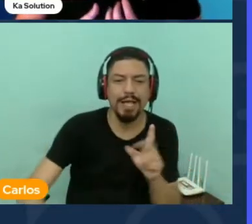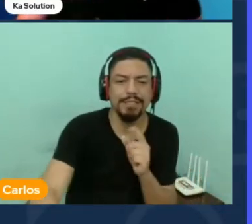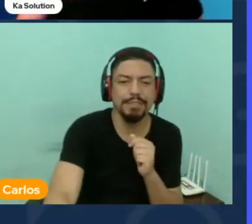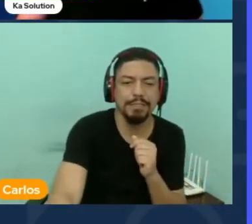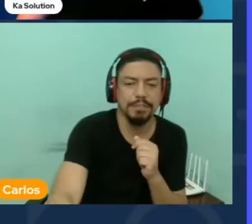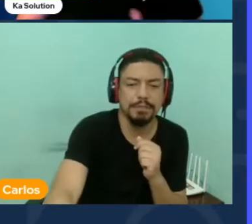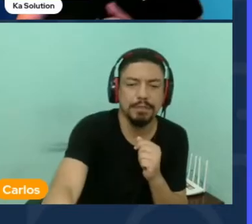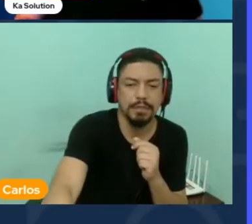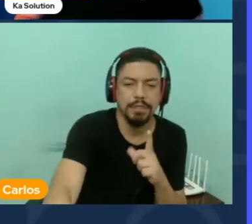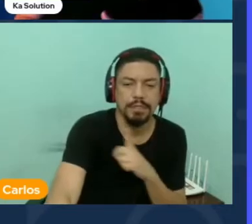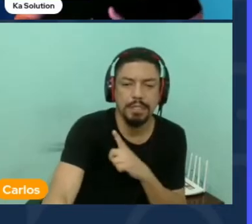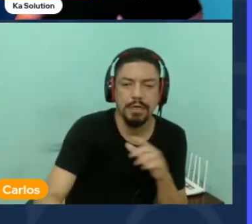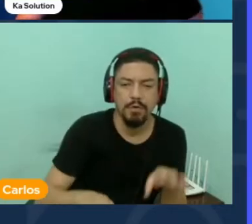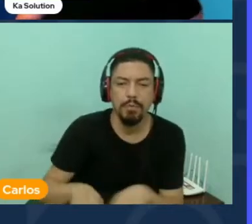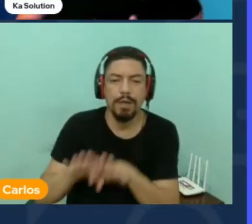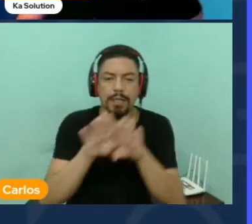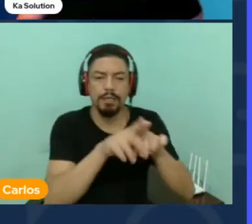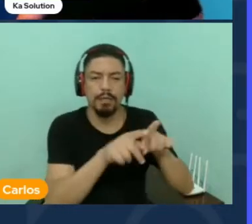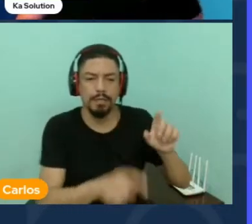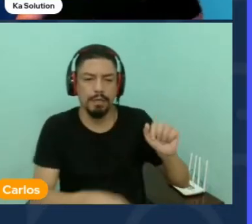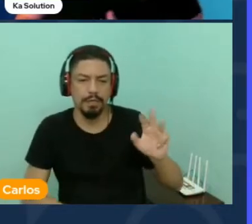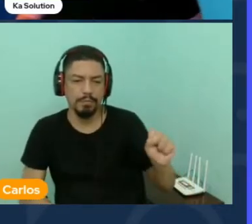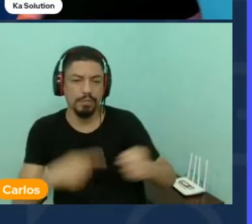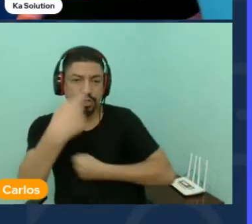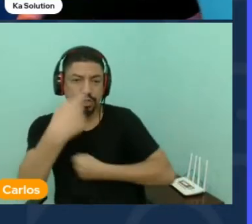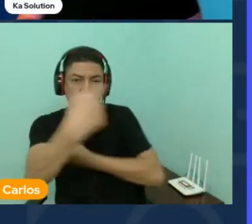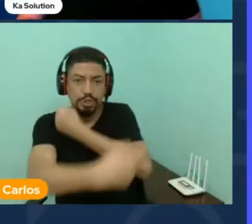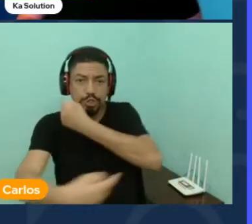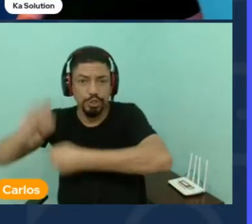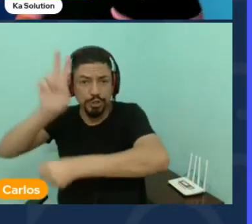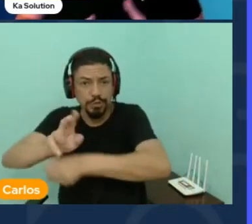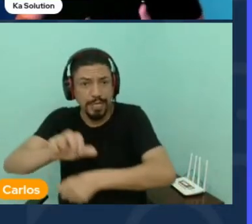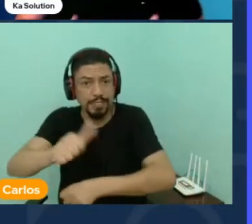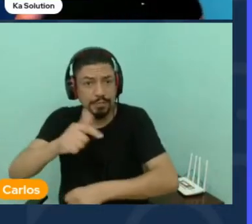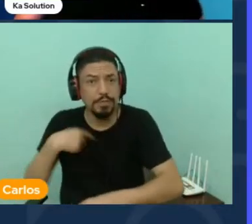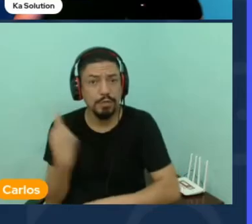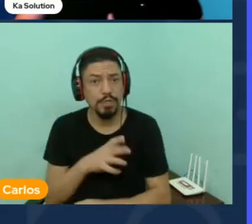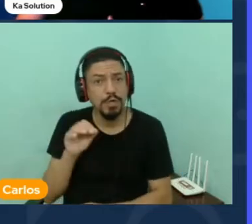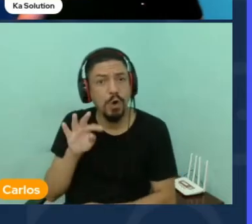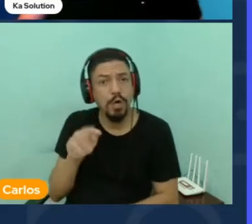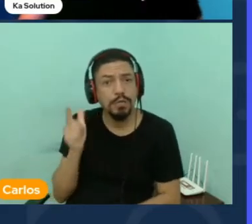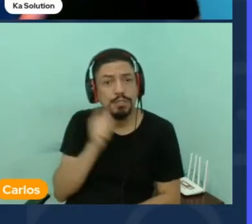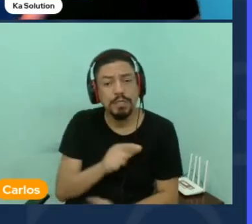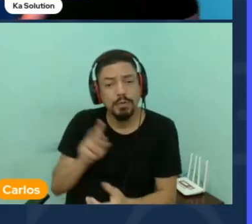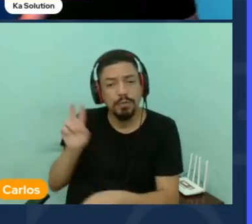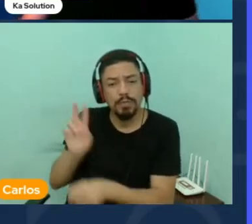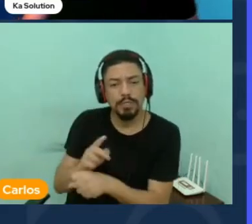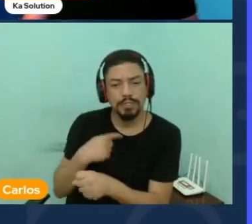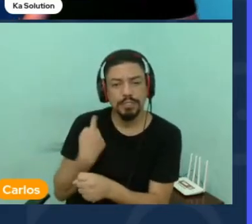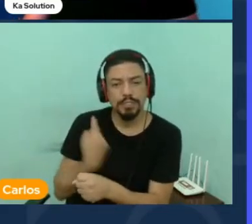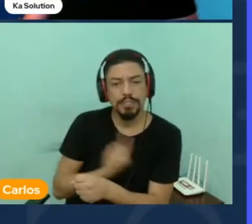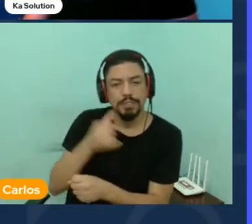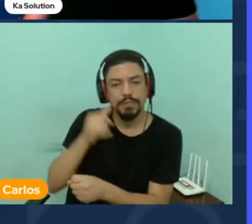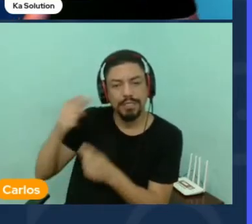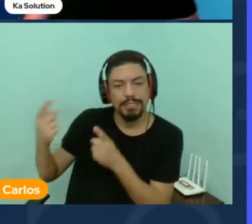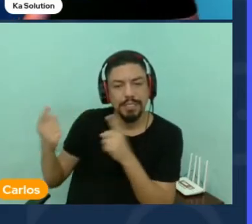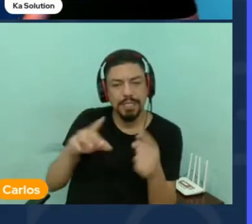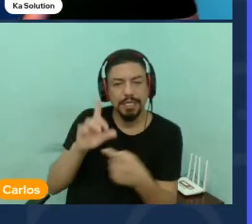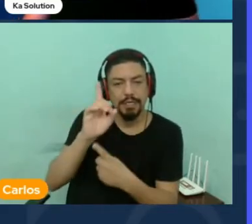por padrão, o AWS Shield ativado na nossa conta para começar a proteger a gente desse tipo de